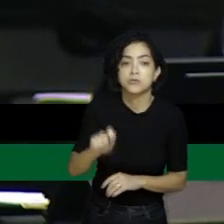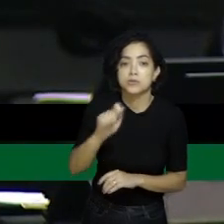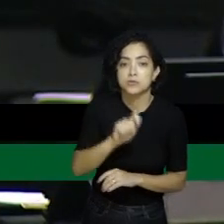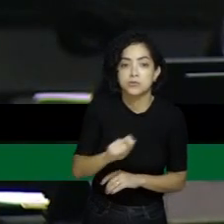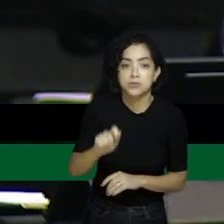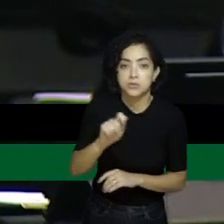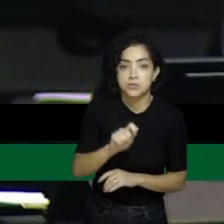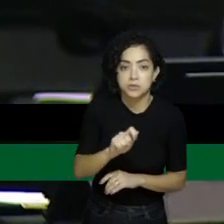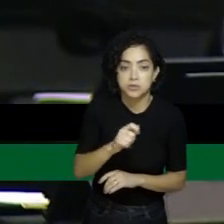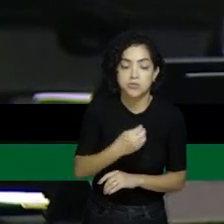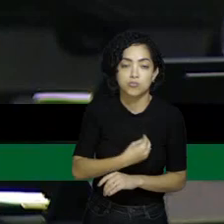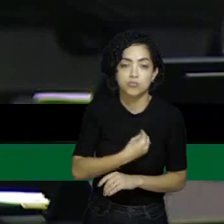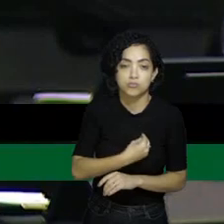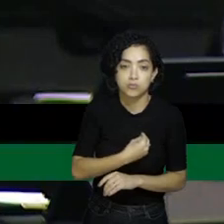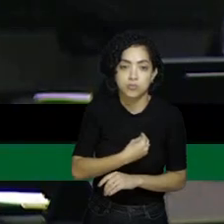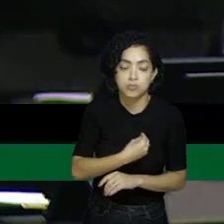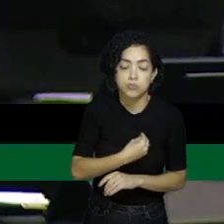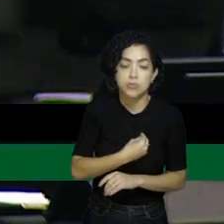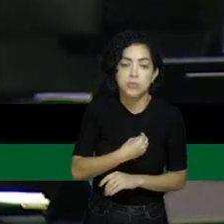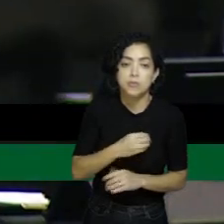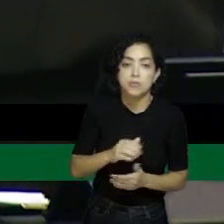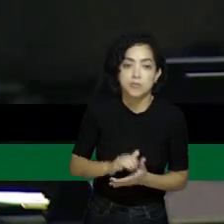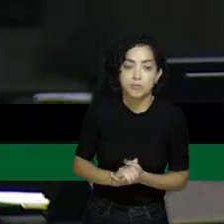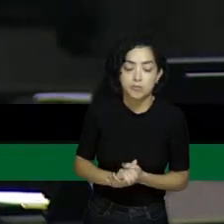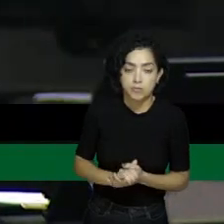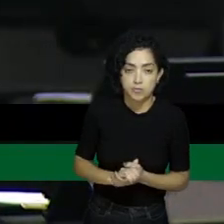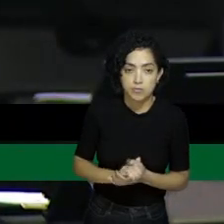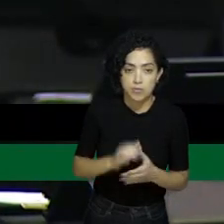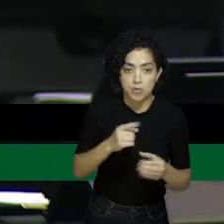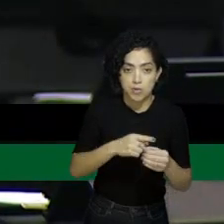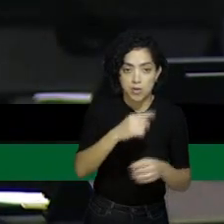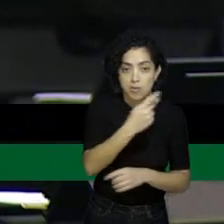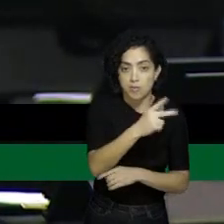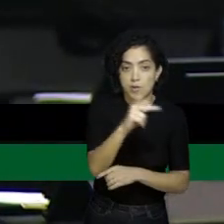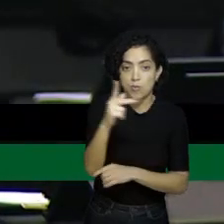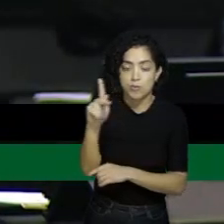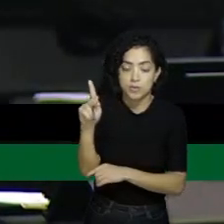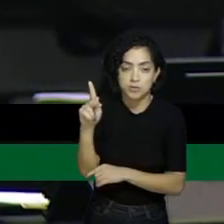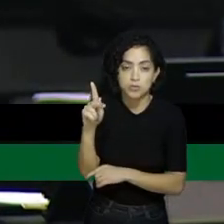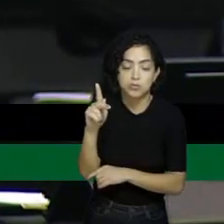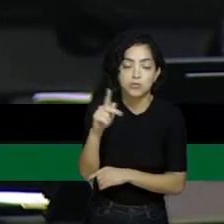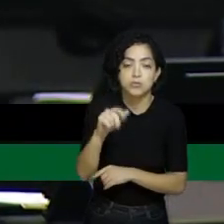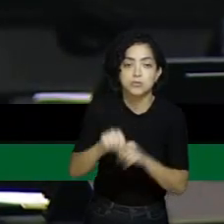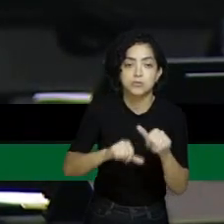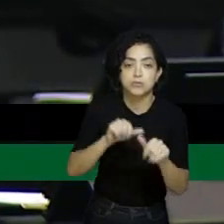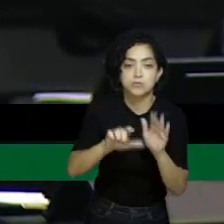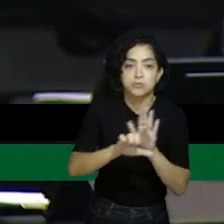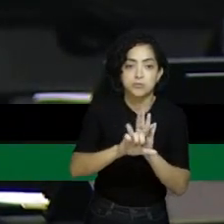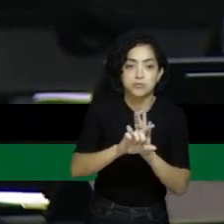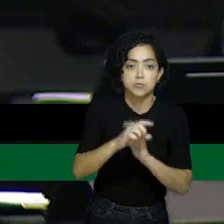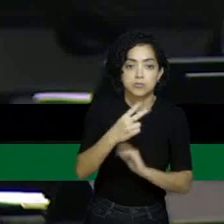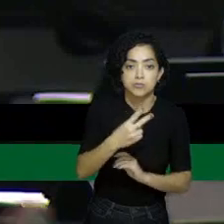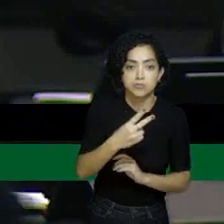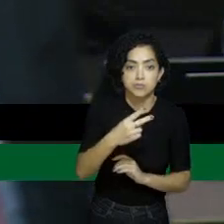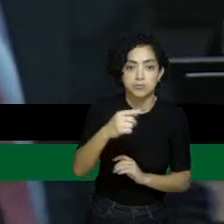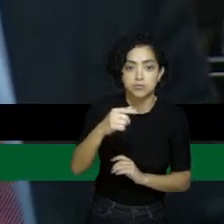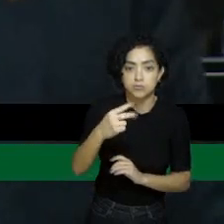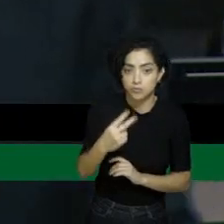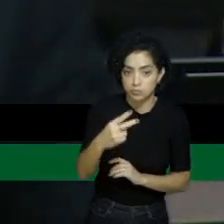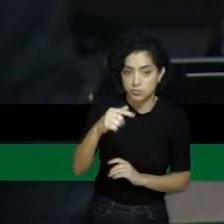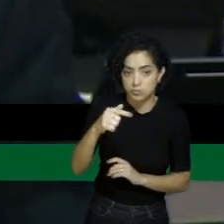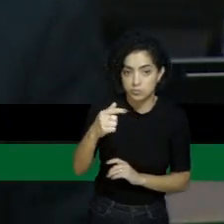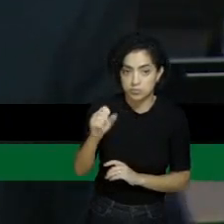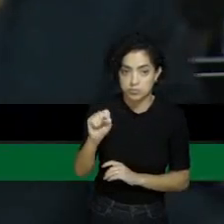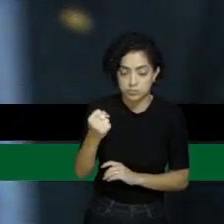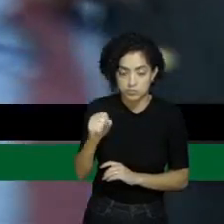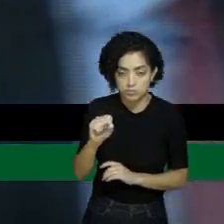de Balneário de Ilha Redonda, de Palmitos e Altera, o anexo único da Lei 18.178/2021, que consolida os